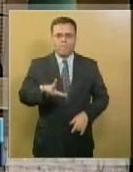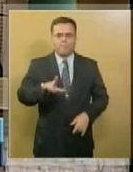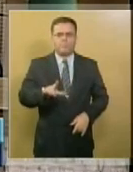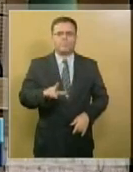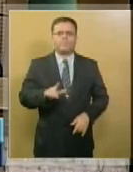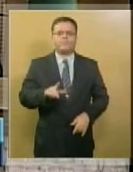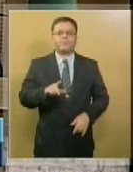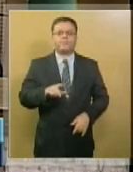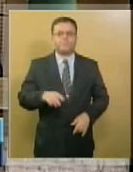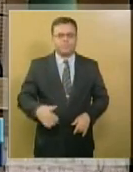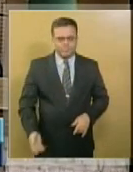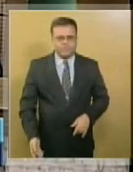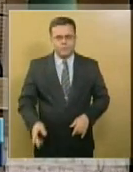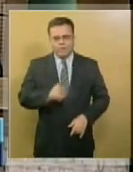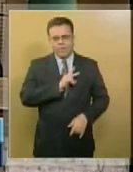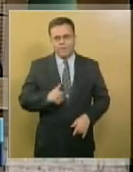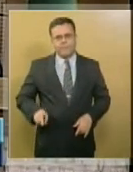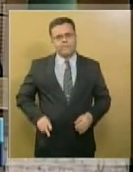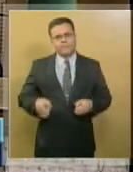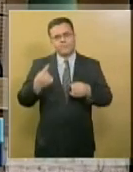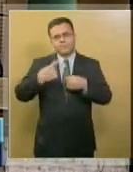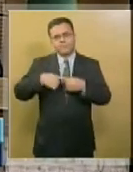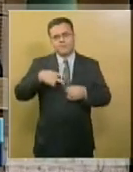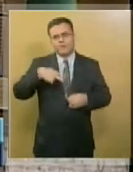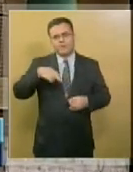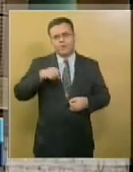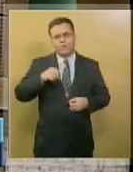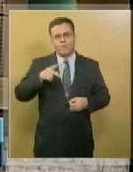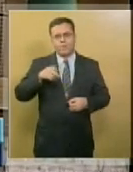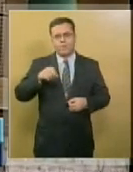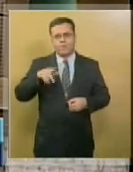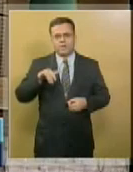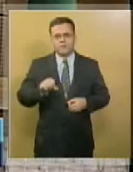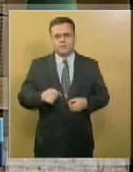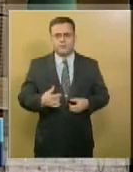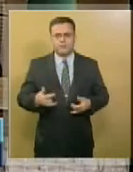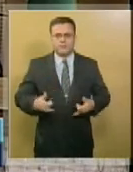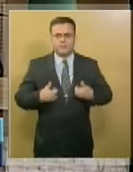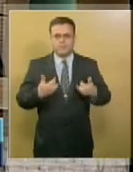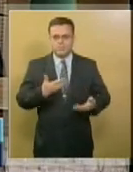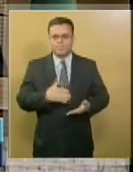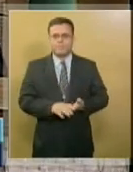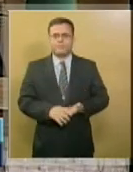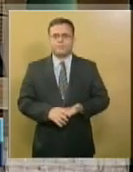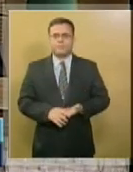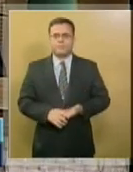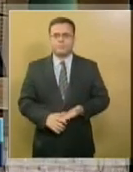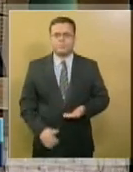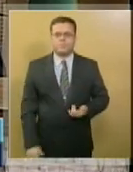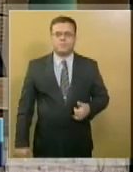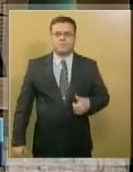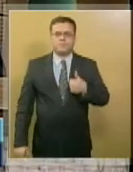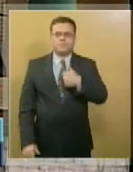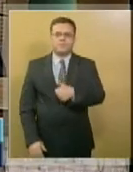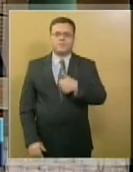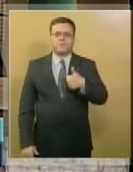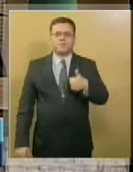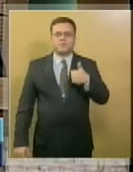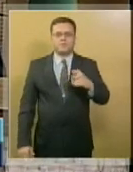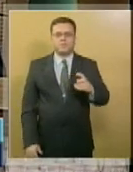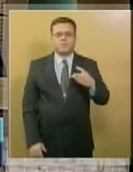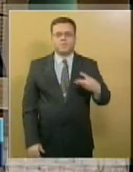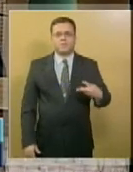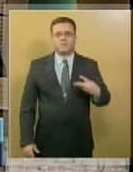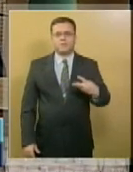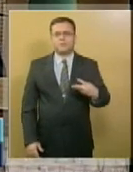Santos, vereador de Neópolis, pelo transcurso do seu aniversário. Requerimento 1153, de autoria